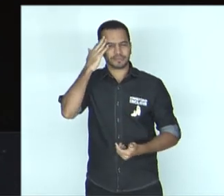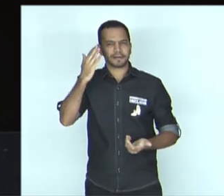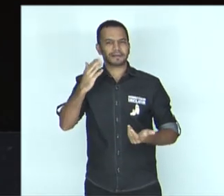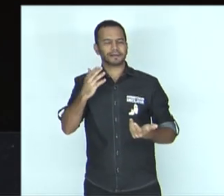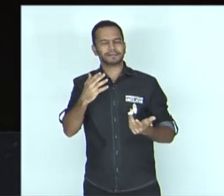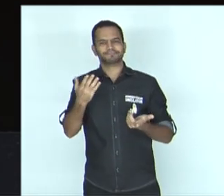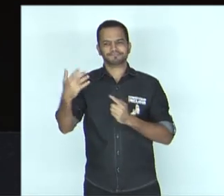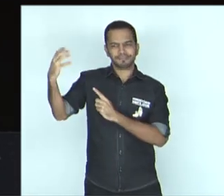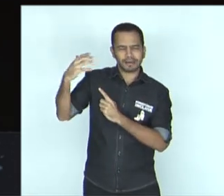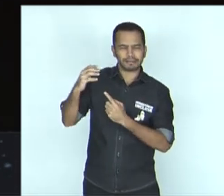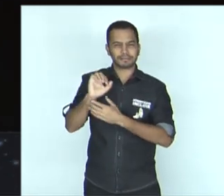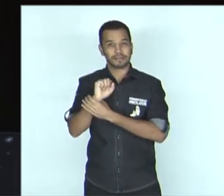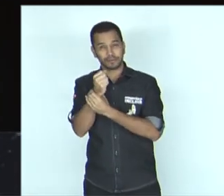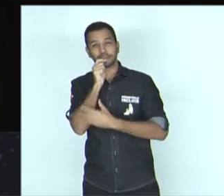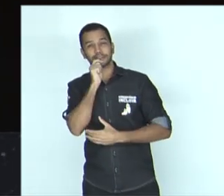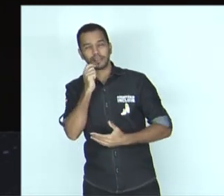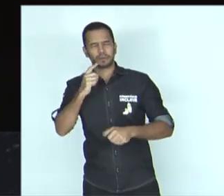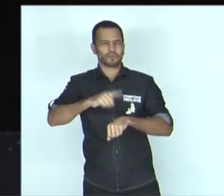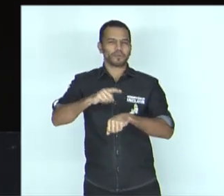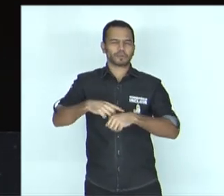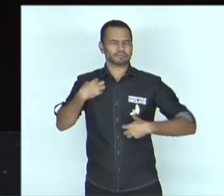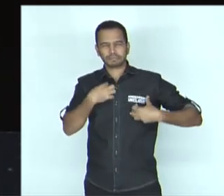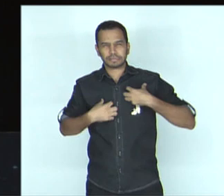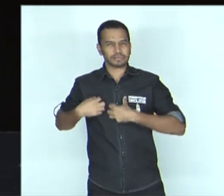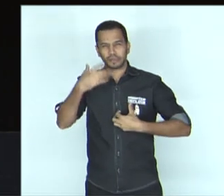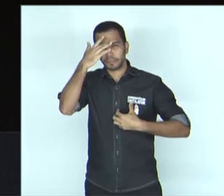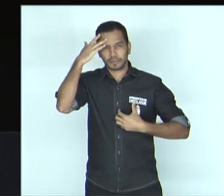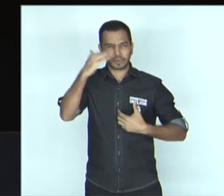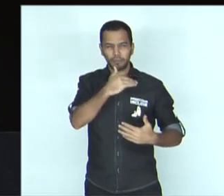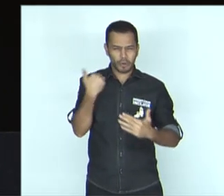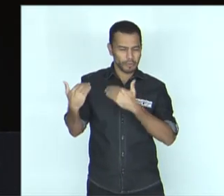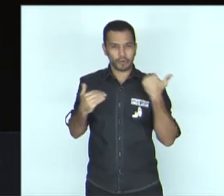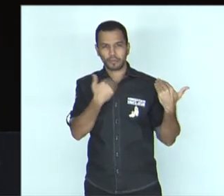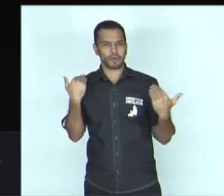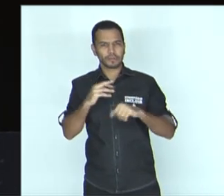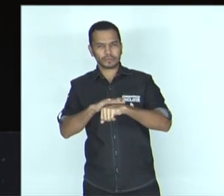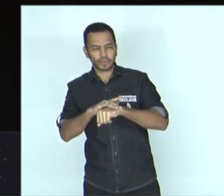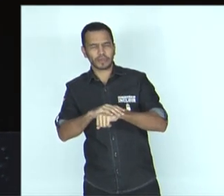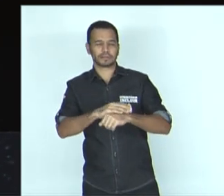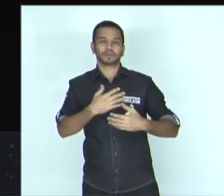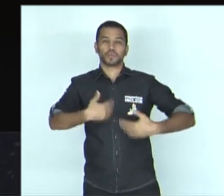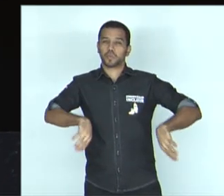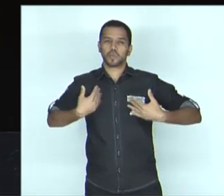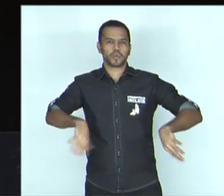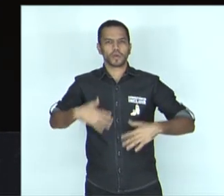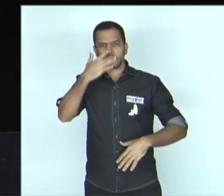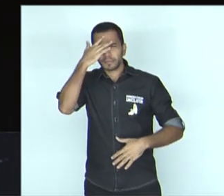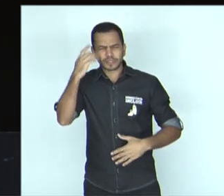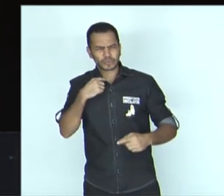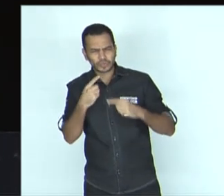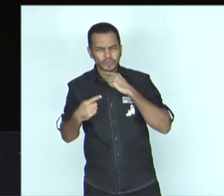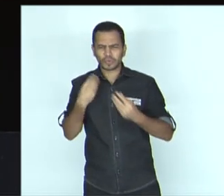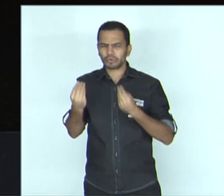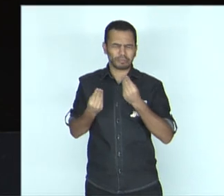ameaça, um momento de insegurança, um momento de muita gente morrendo, de doença, um momento que a gente não sabe, cada um fala de uma